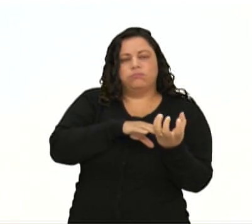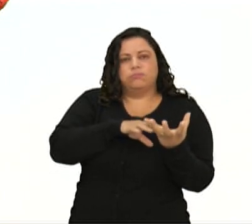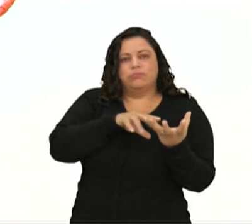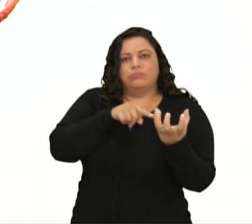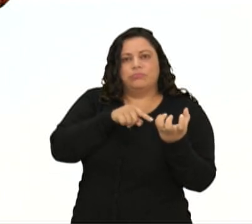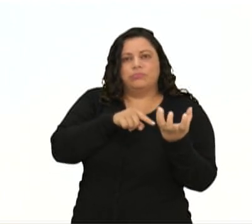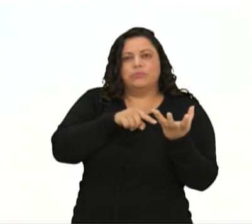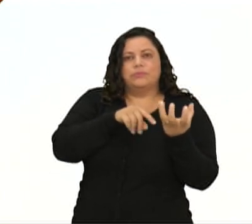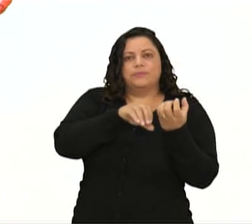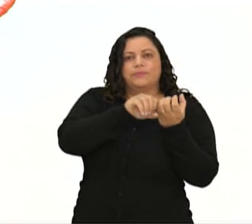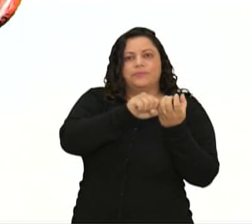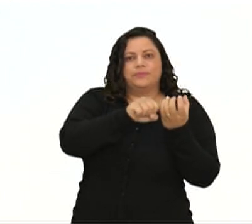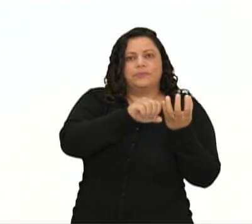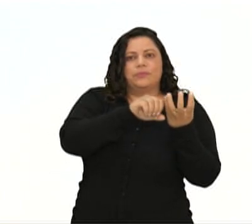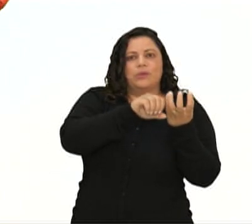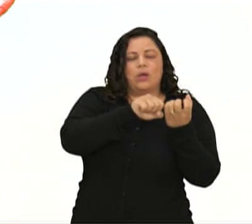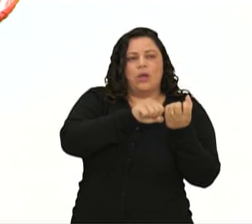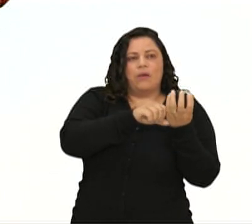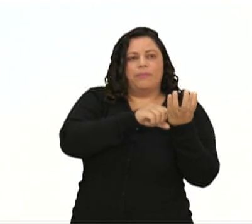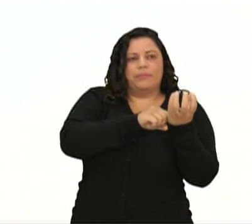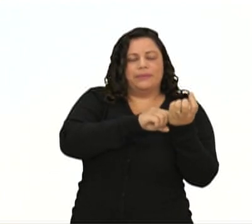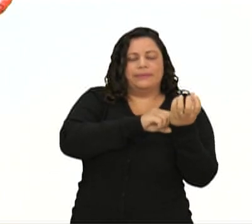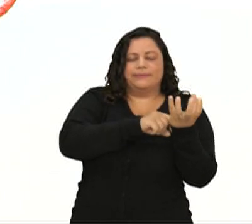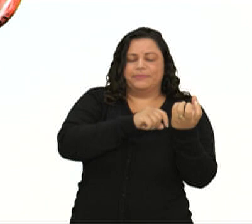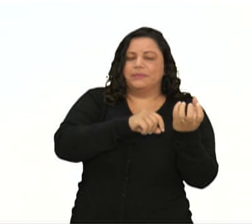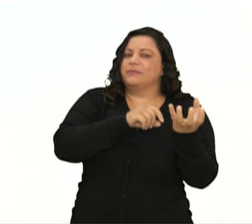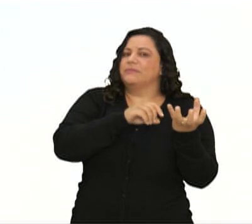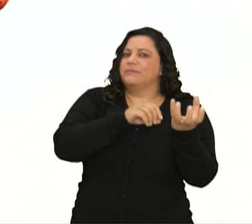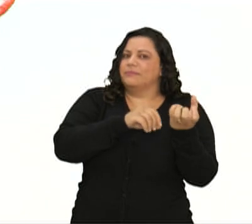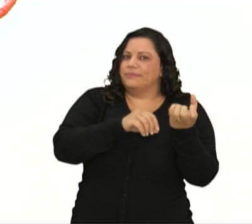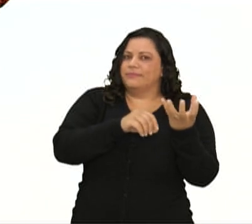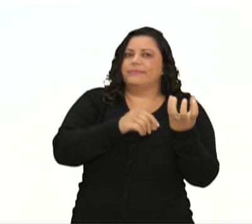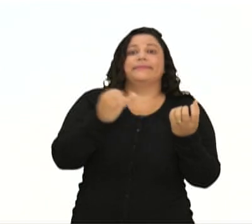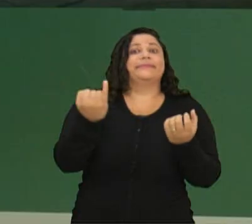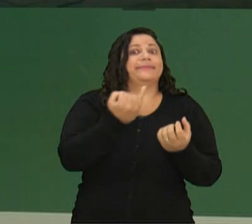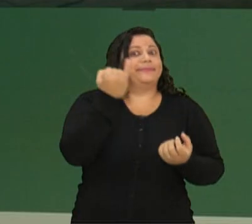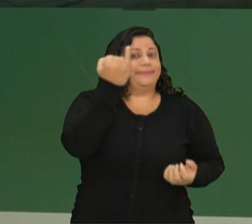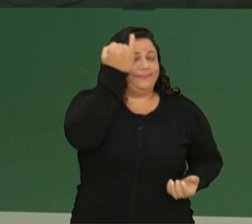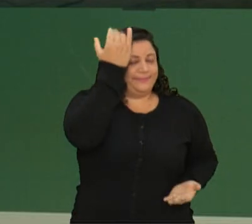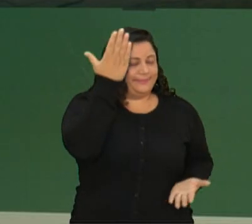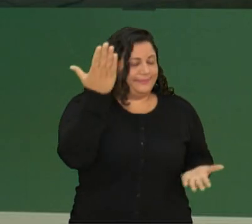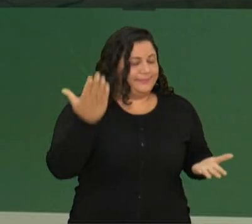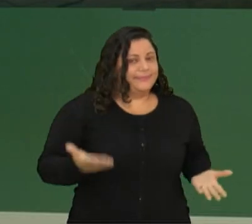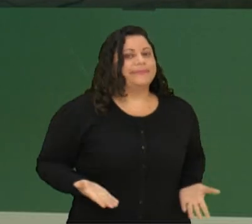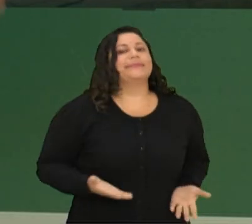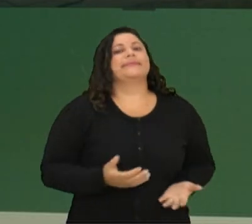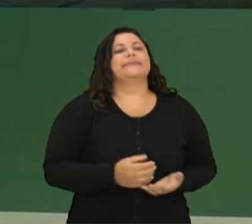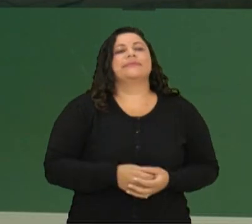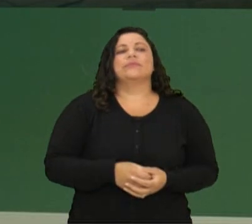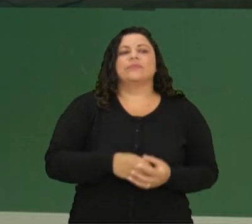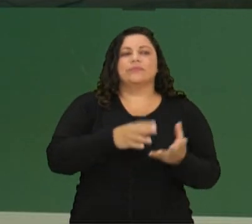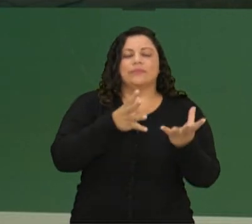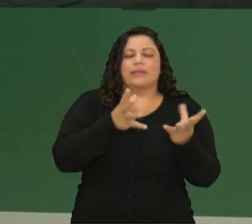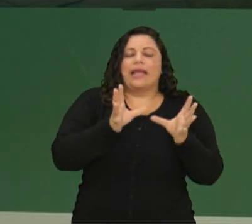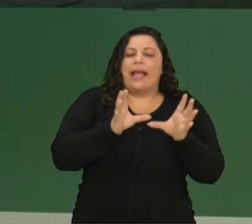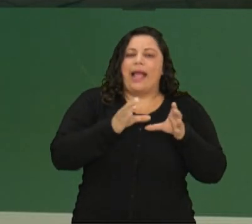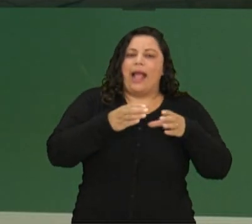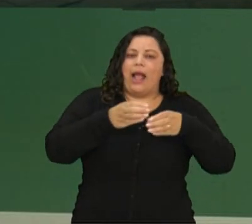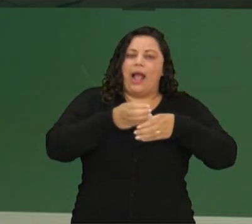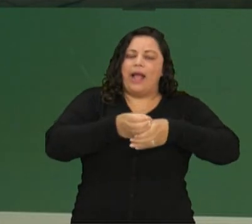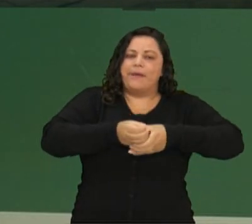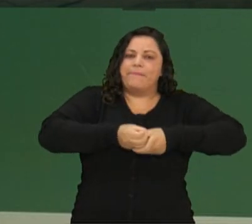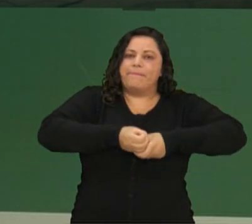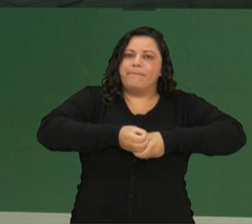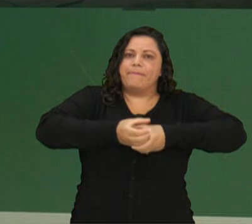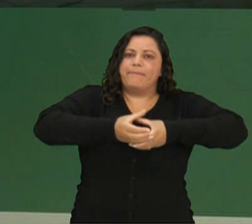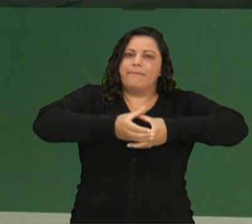fechamento delas no tempo adequado é muito importante para o bom funcionamento do organismo, tá? Inclusive, quando